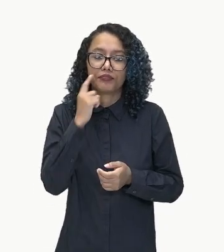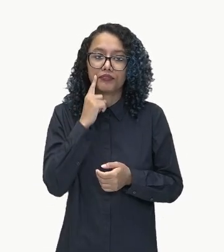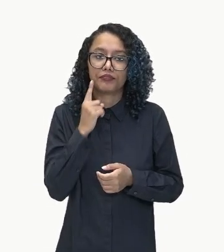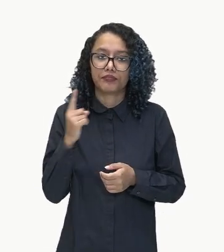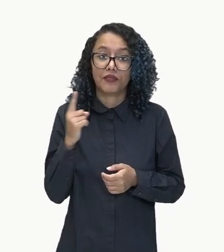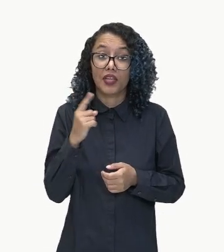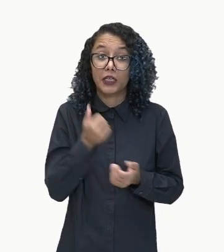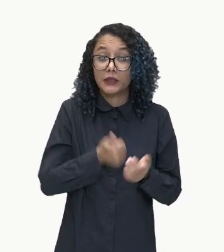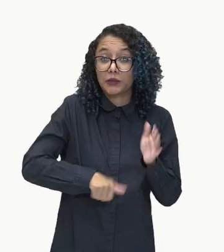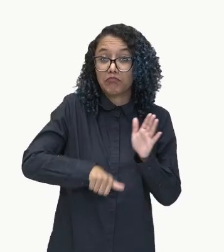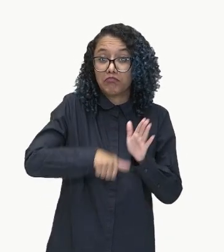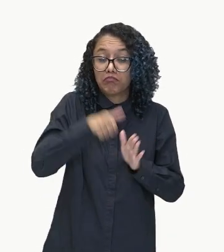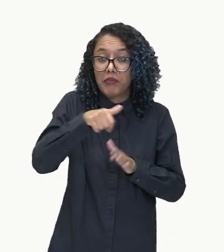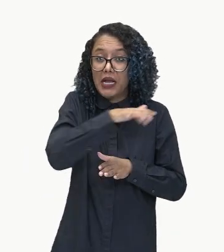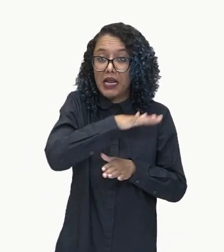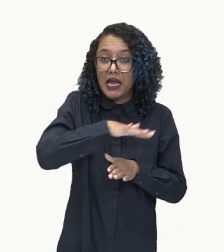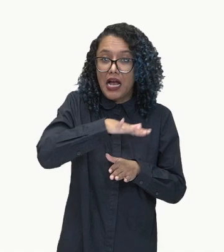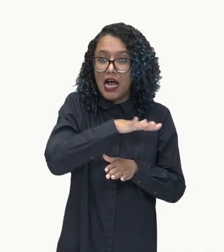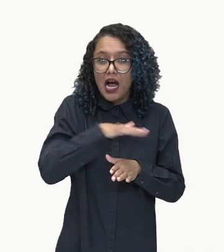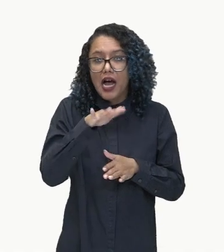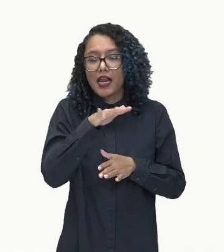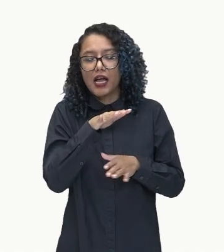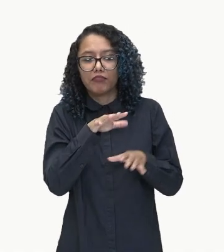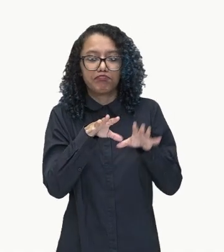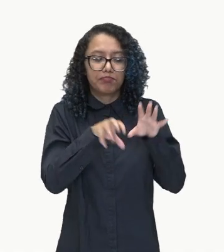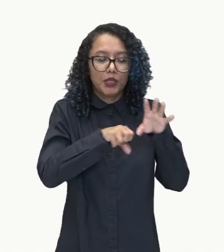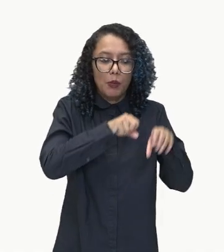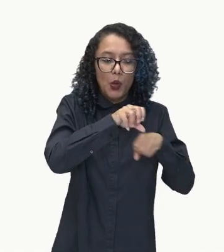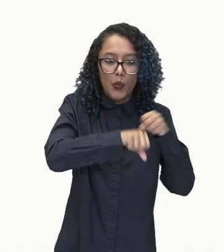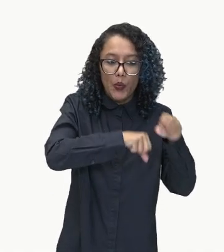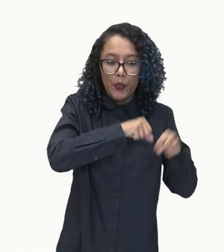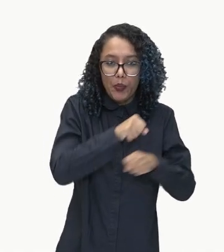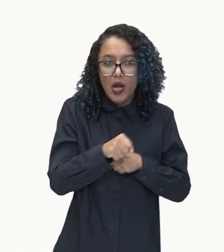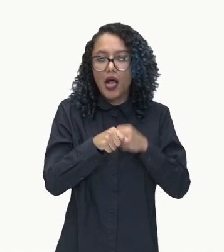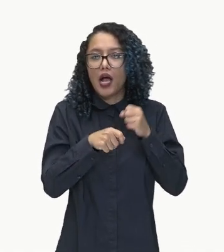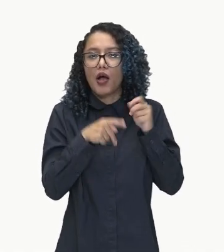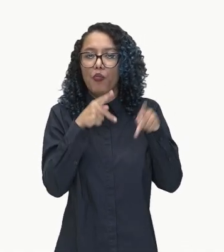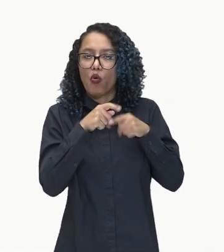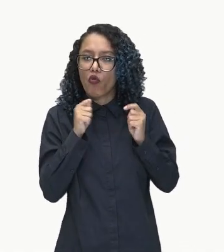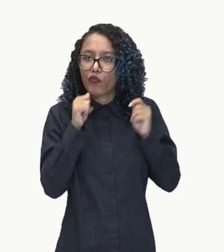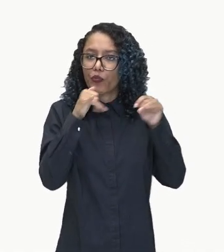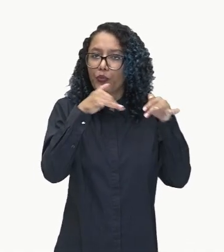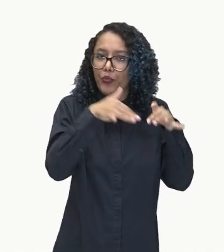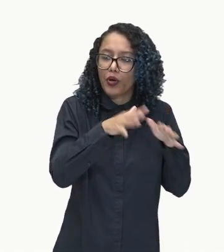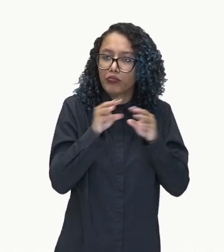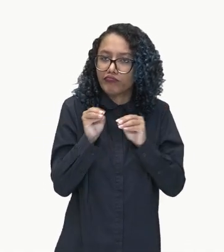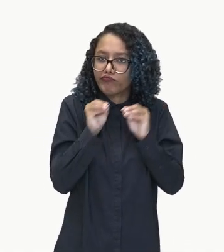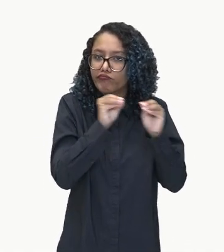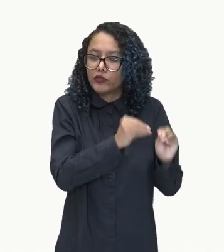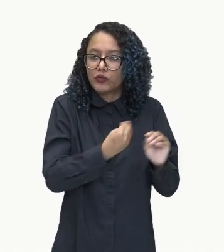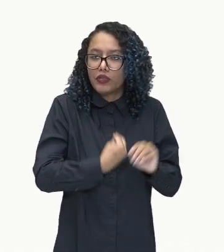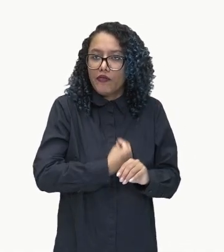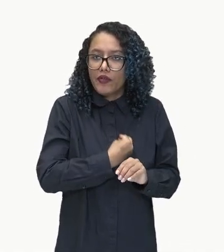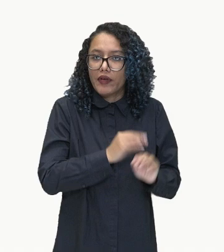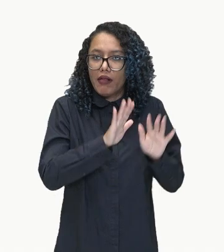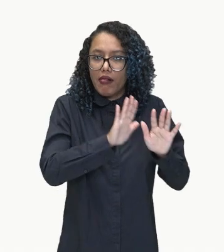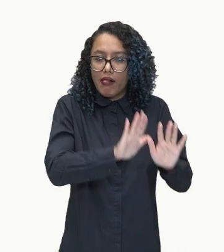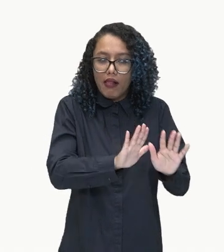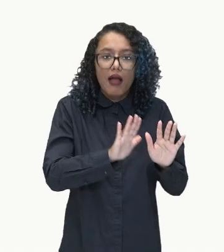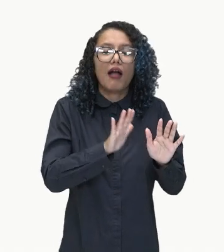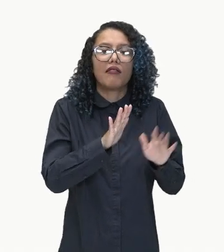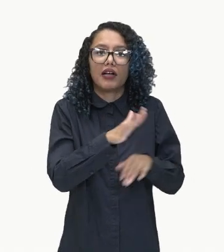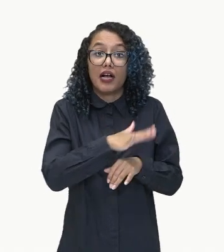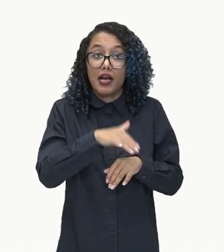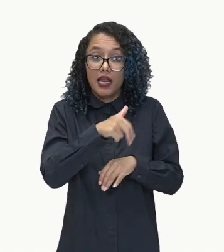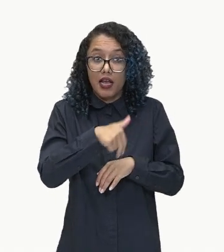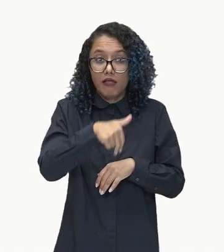primeiras áreas a serem exploradas, né, serem habitadas também, principalmente ali para a parte norte